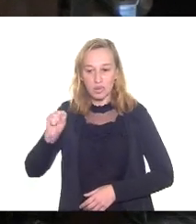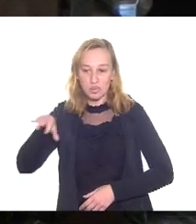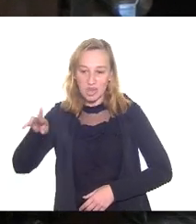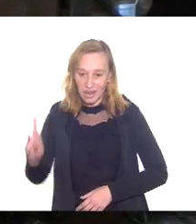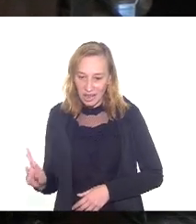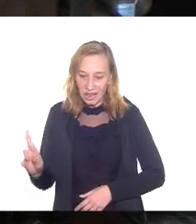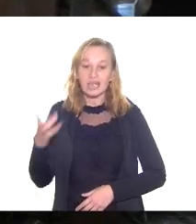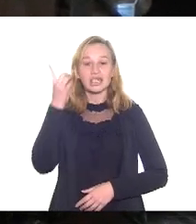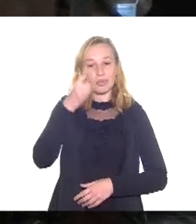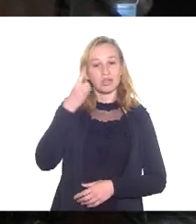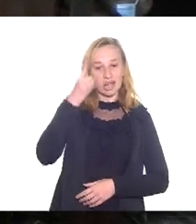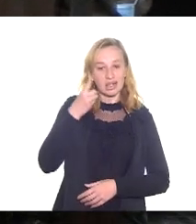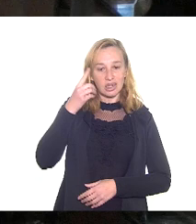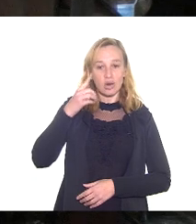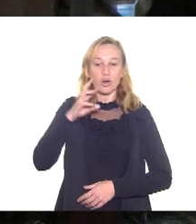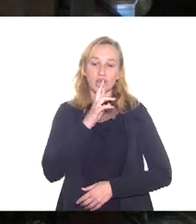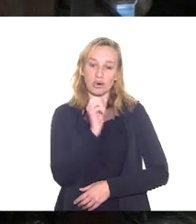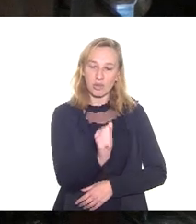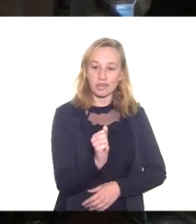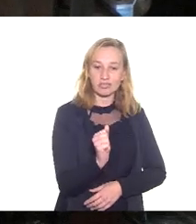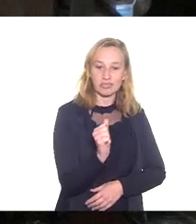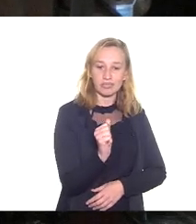Deputado Marcos Miller.